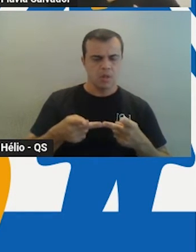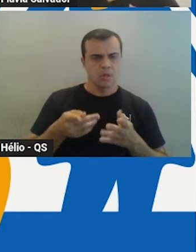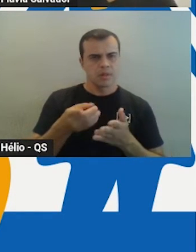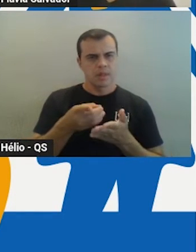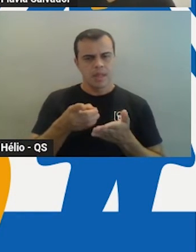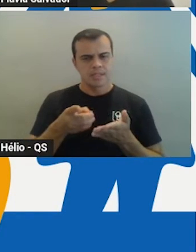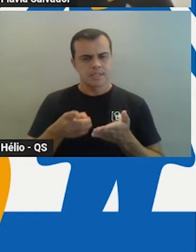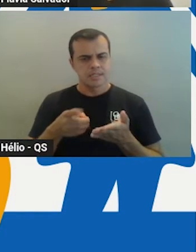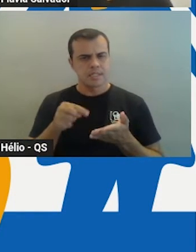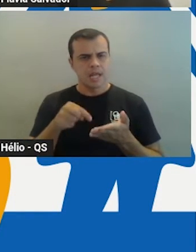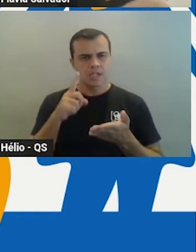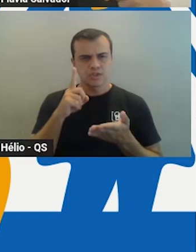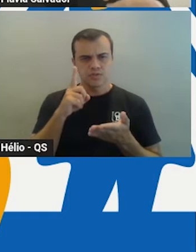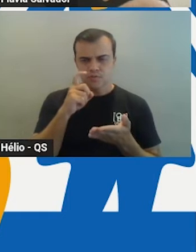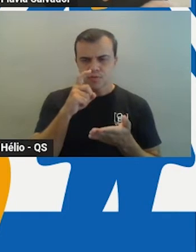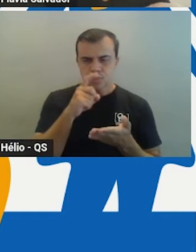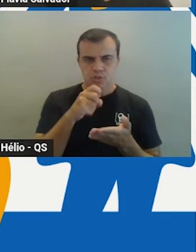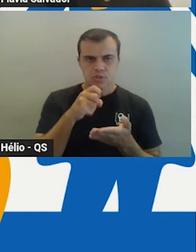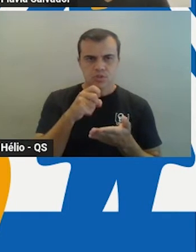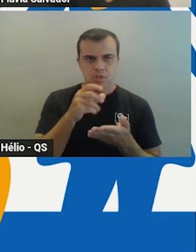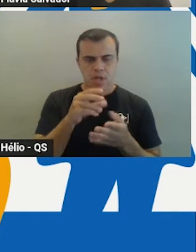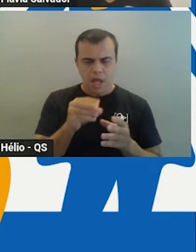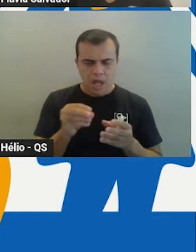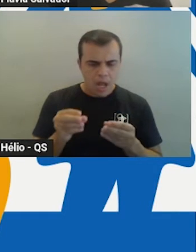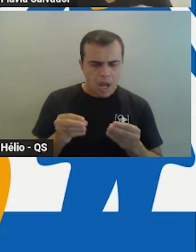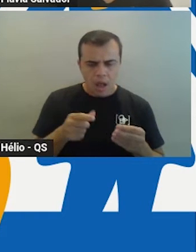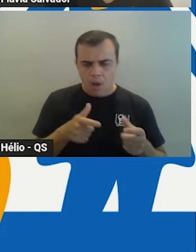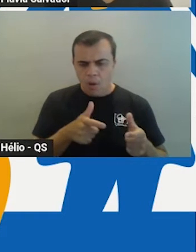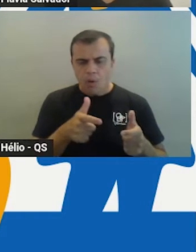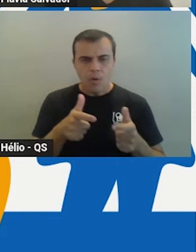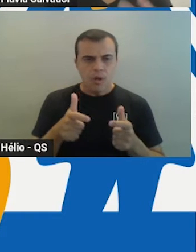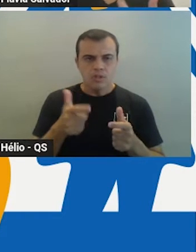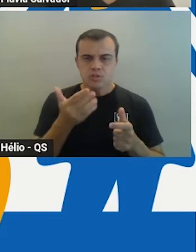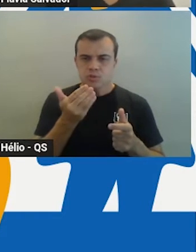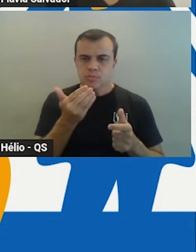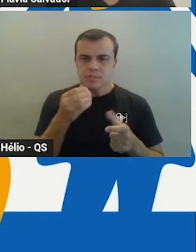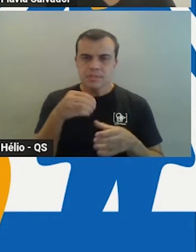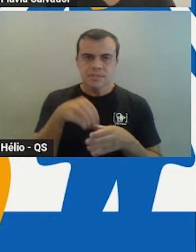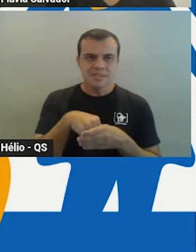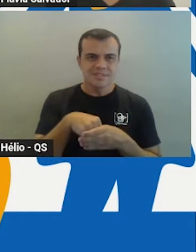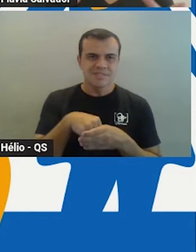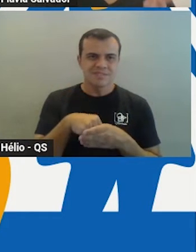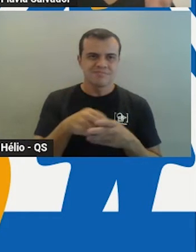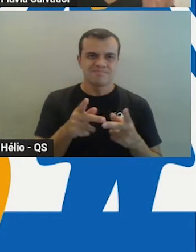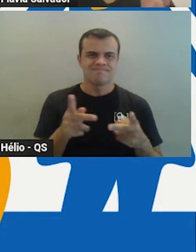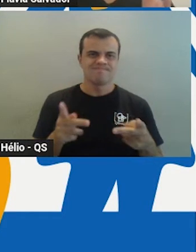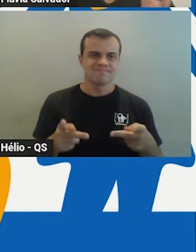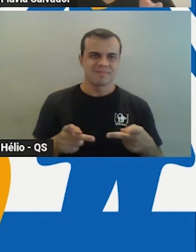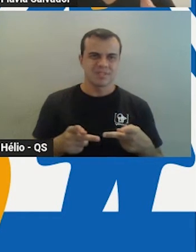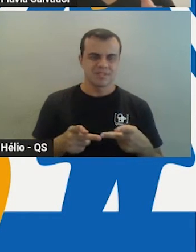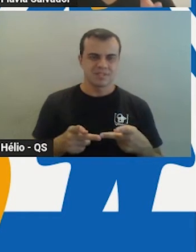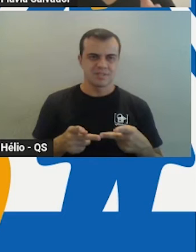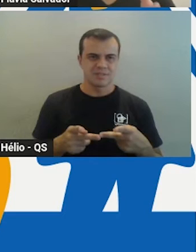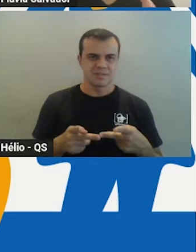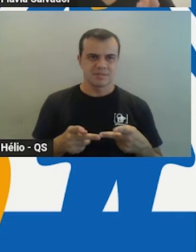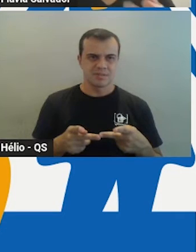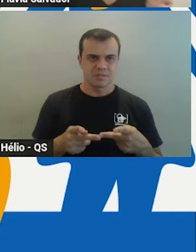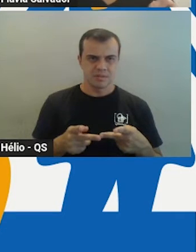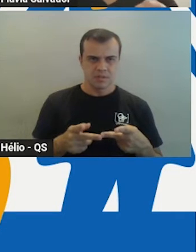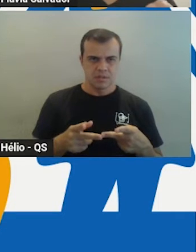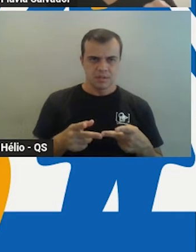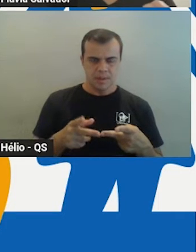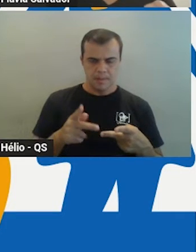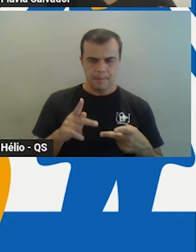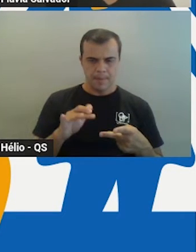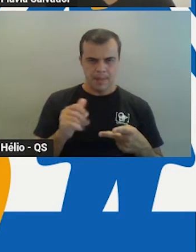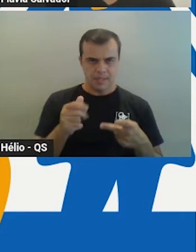seja difícil de você localizar onde está a comida dentro dele, talvez esse prato peça mesmo, né? A